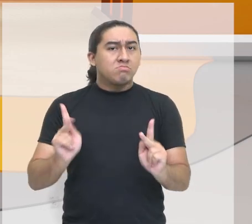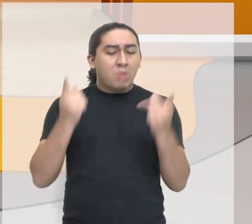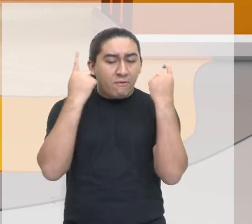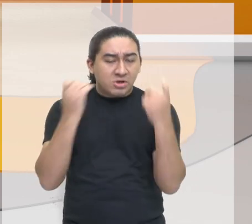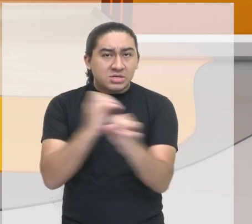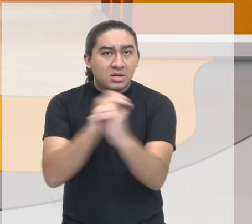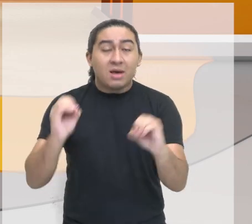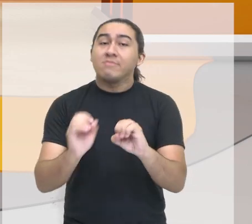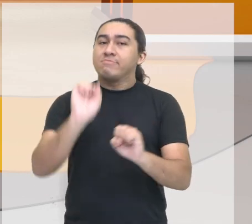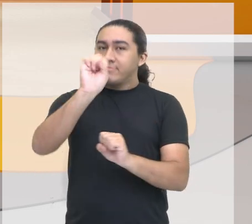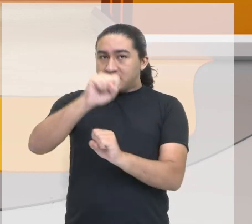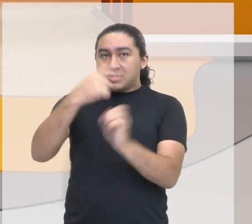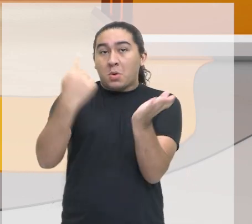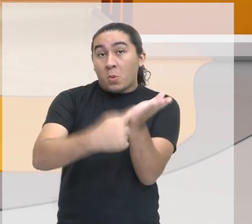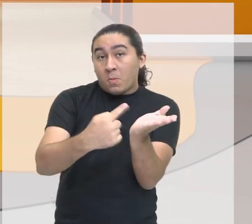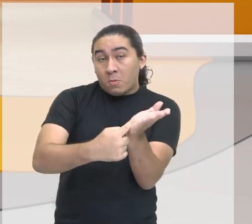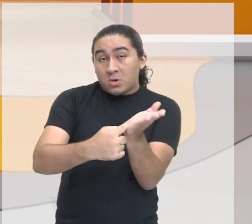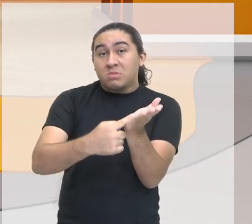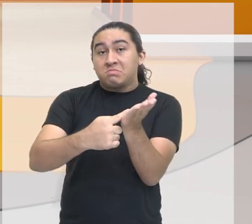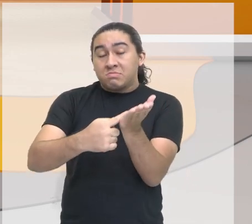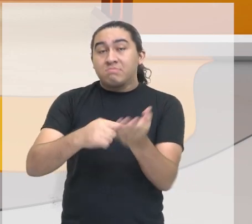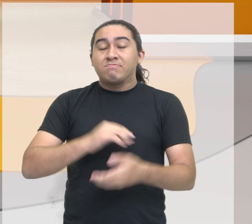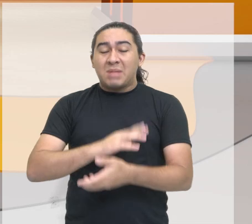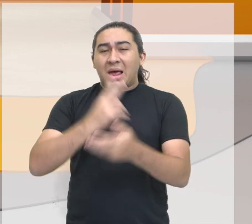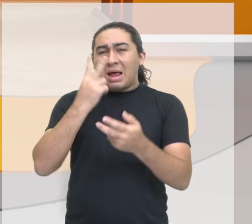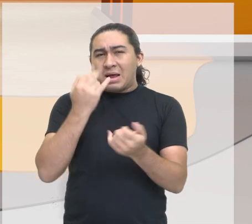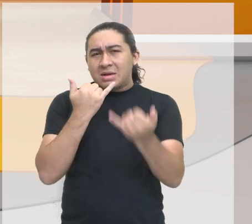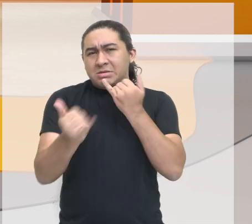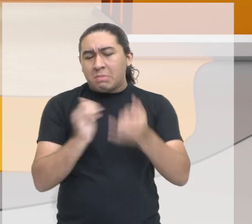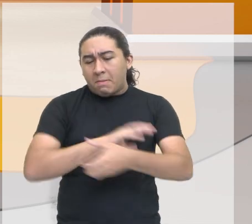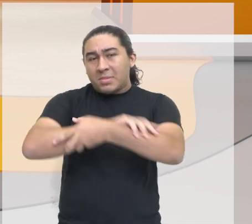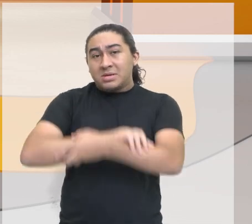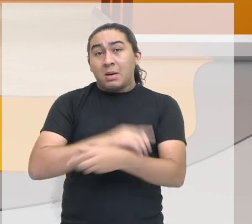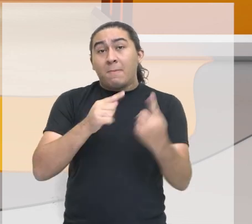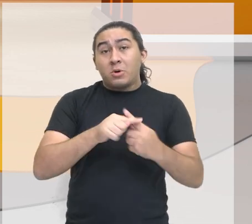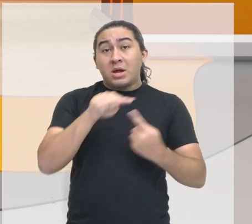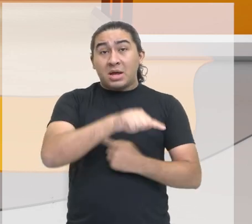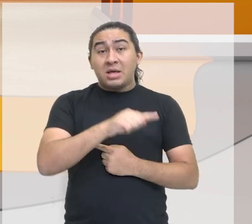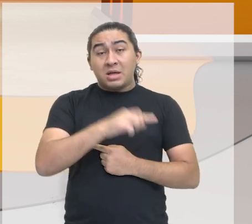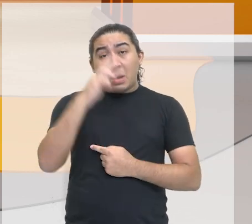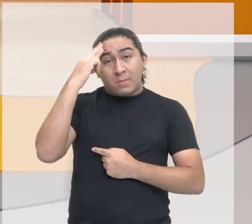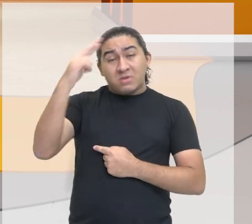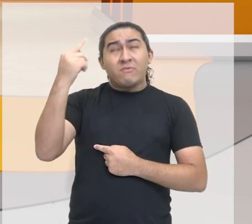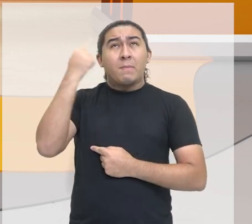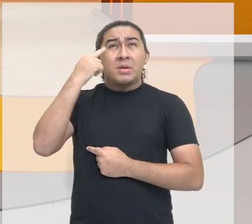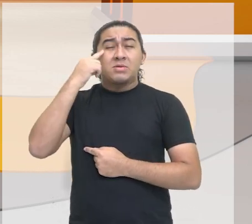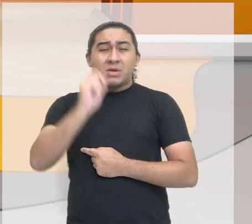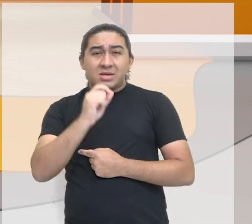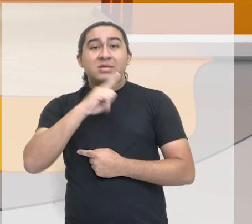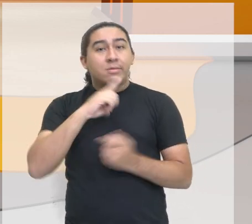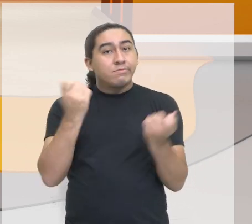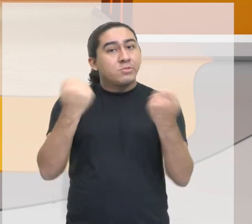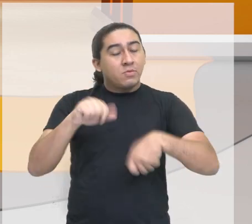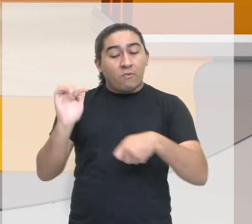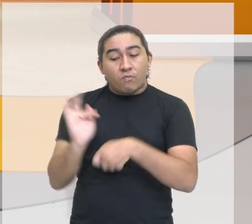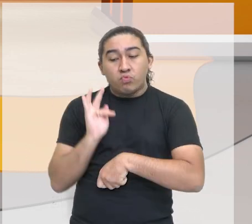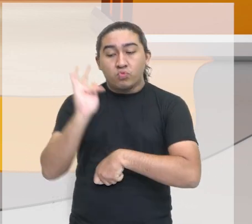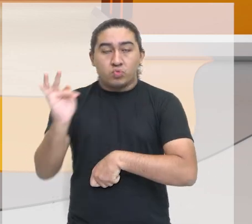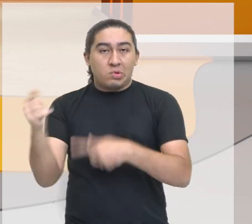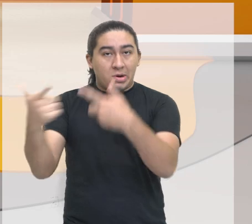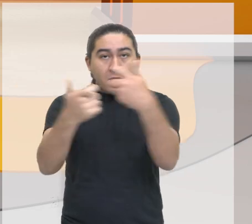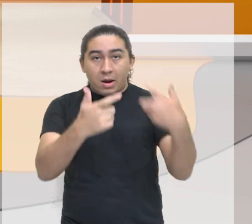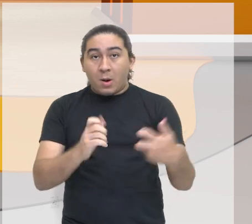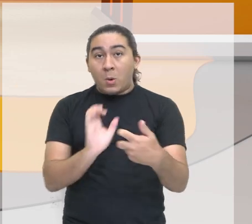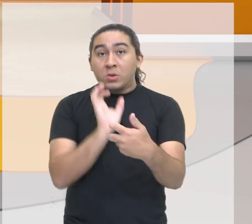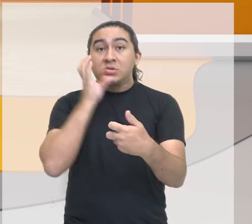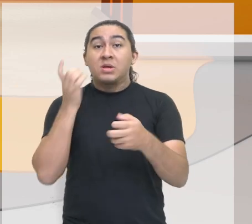fato, eles assinaram esse pacto de não agressão. O Hitler já imaginava que um conflito era iminente, que uma guerra era iminente.